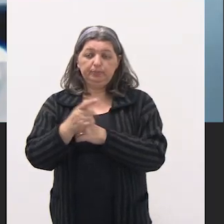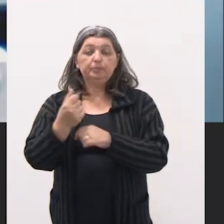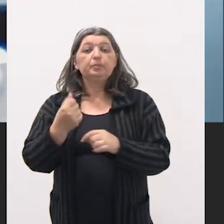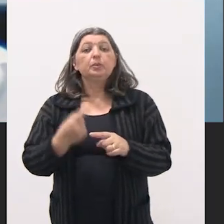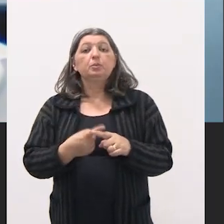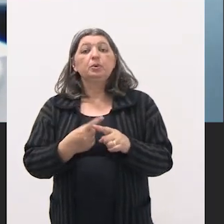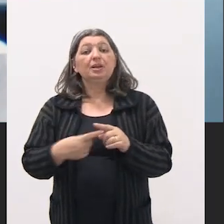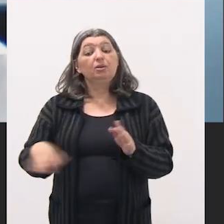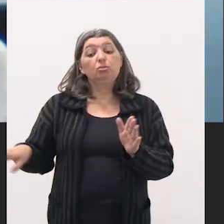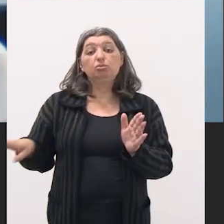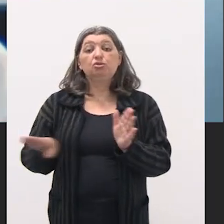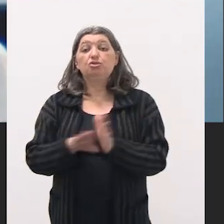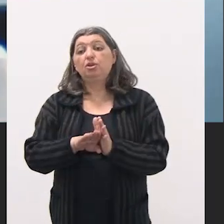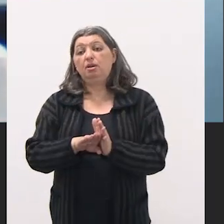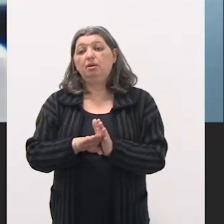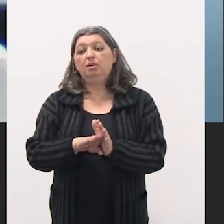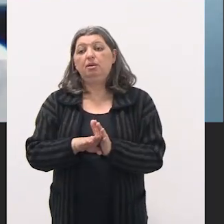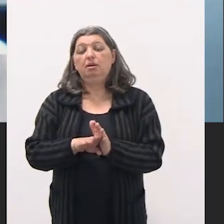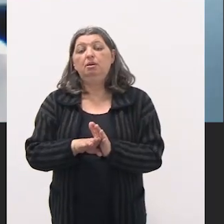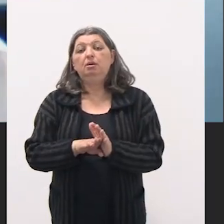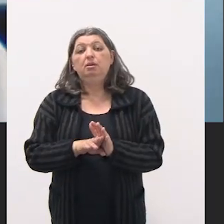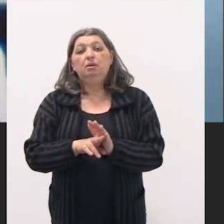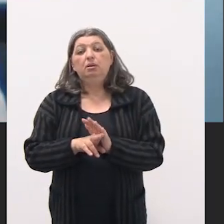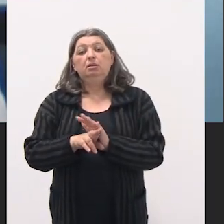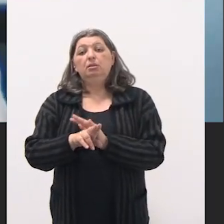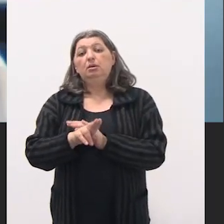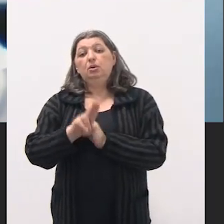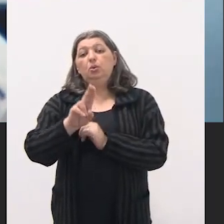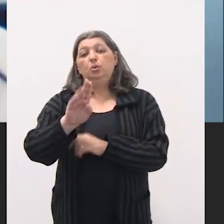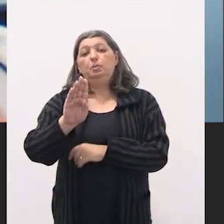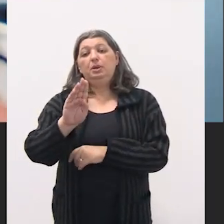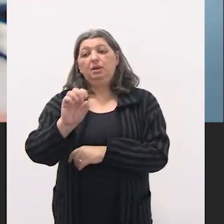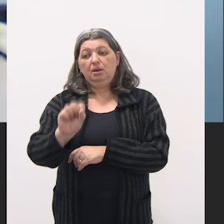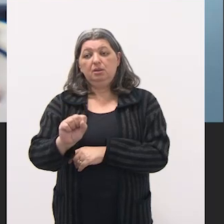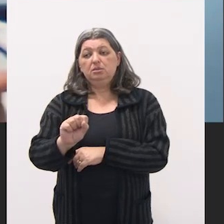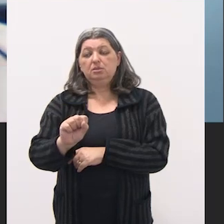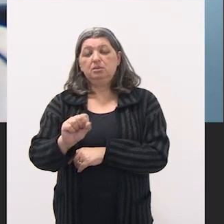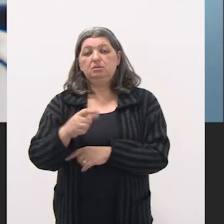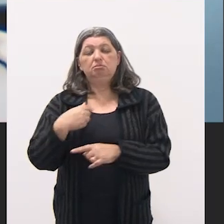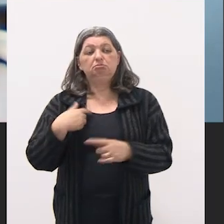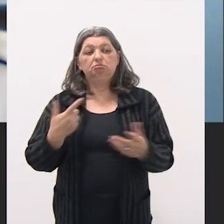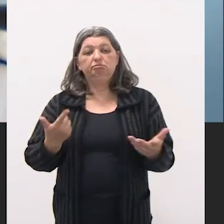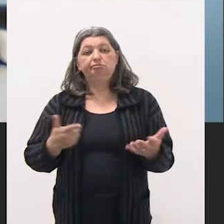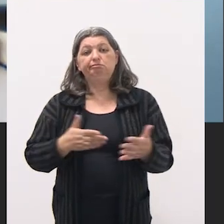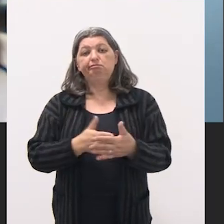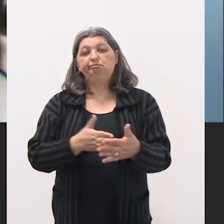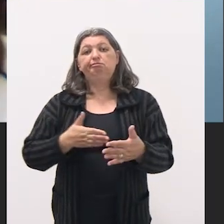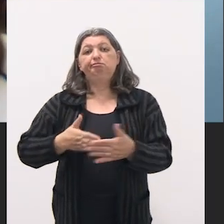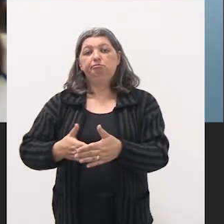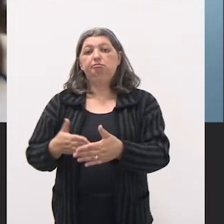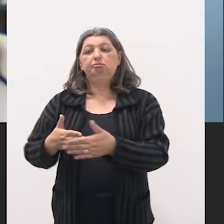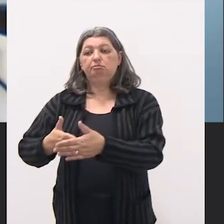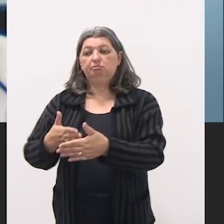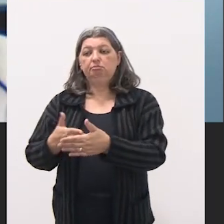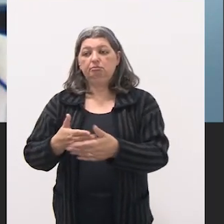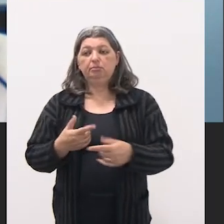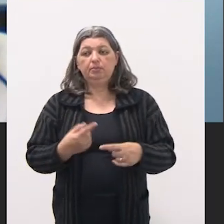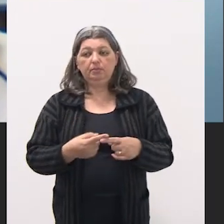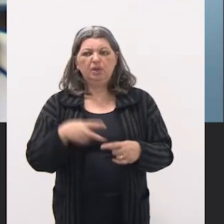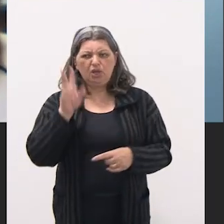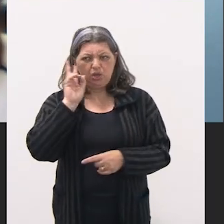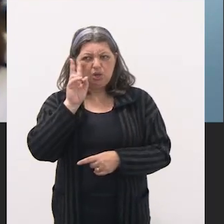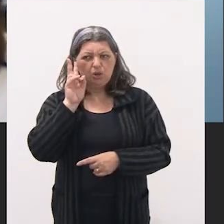unidade de saúde, ela, muitas vezes, piorada, não tem atendimento. Eu lembro que uma vez eu atendi